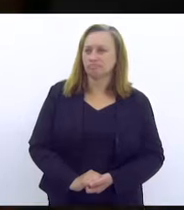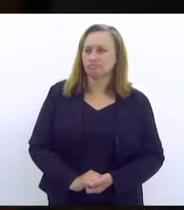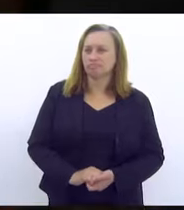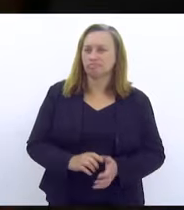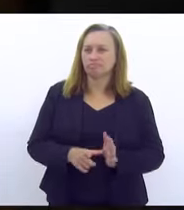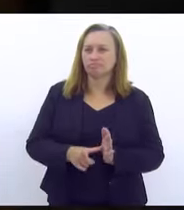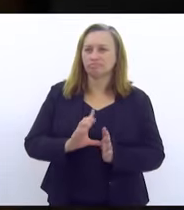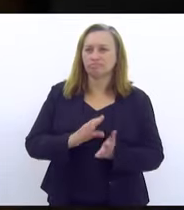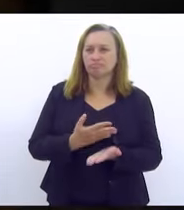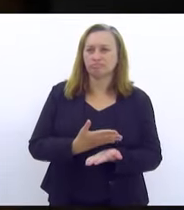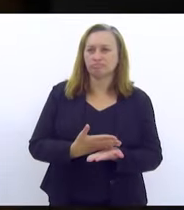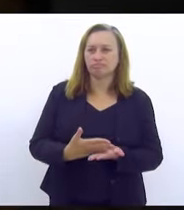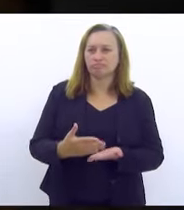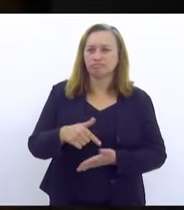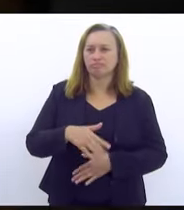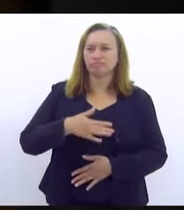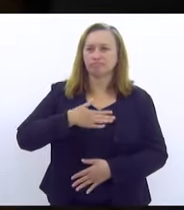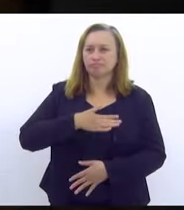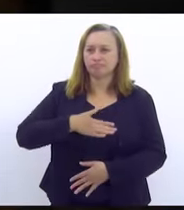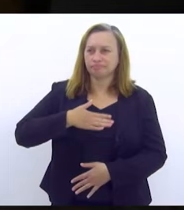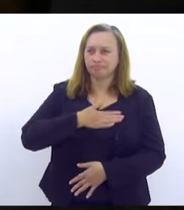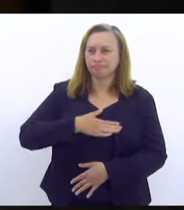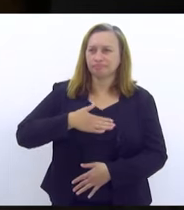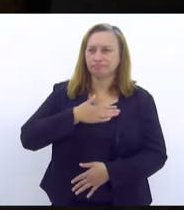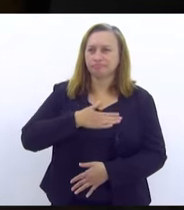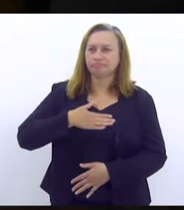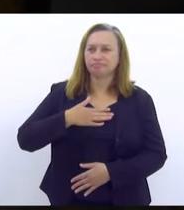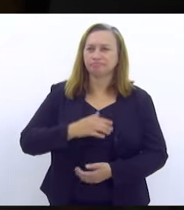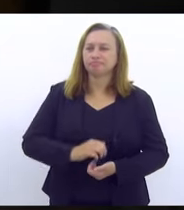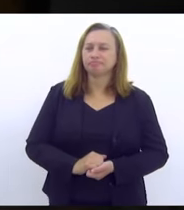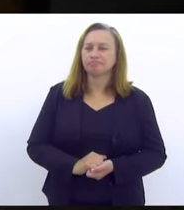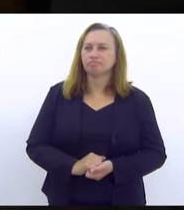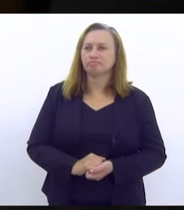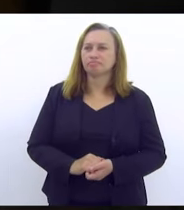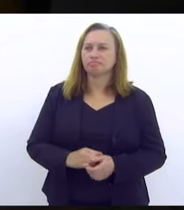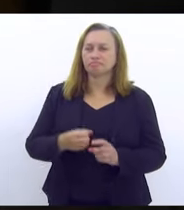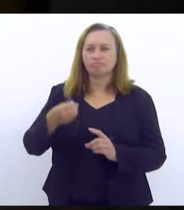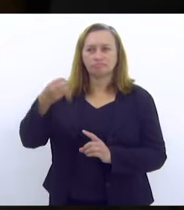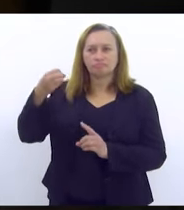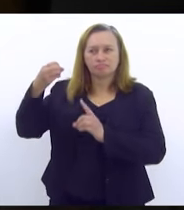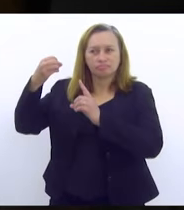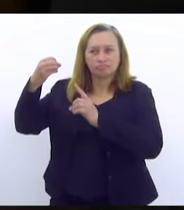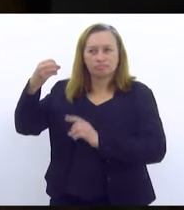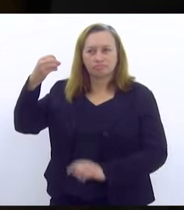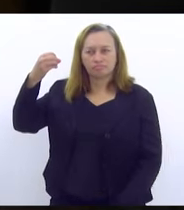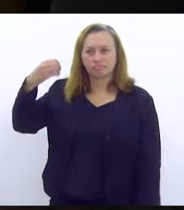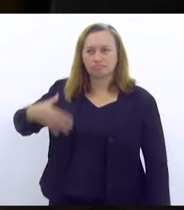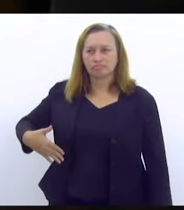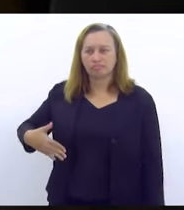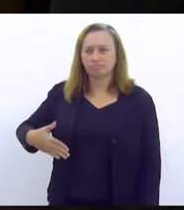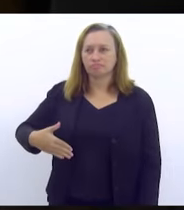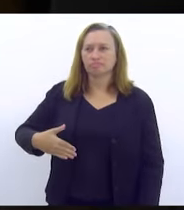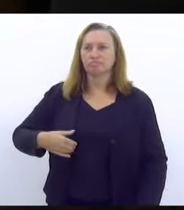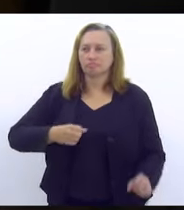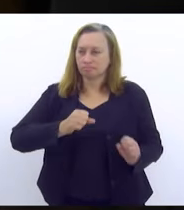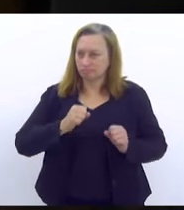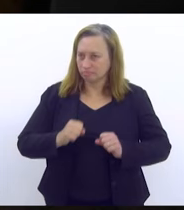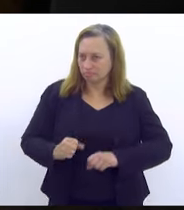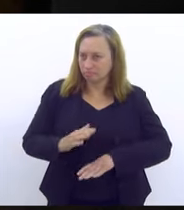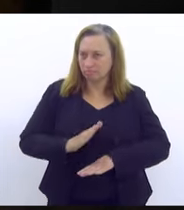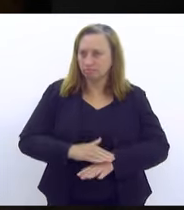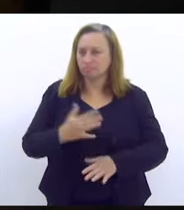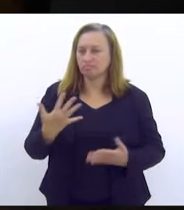Antes de dar seguimento aqui, eu gostaria de fazer minha autodescrição para que possa se tornar